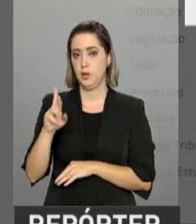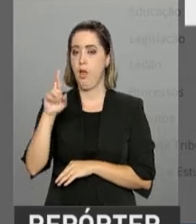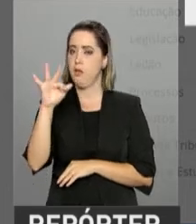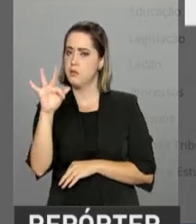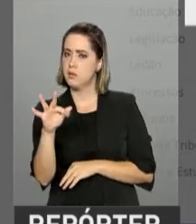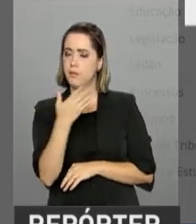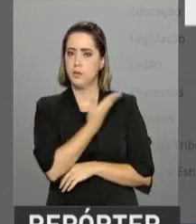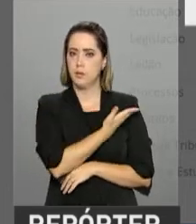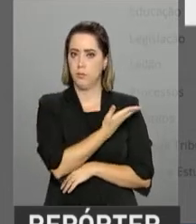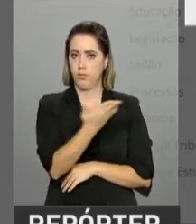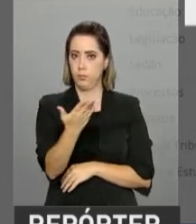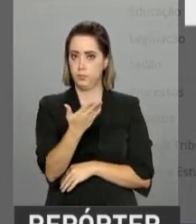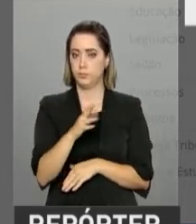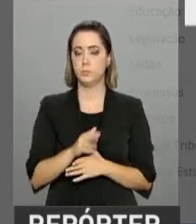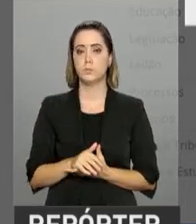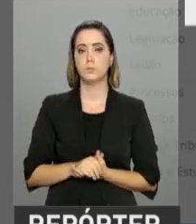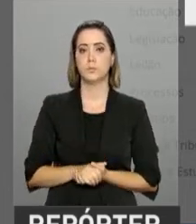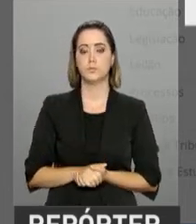endereço